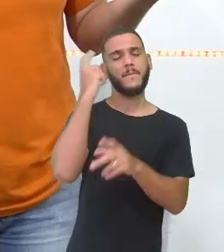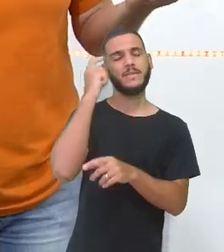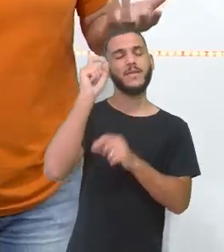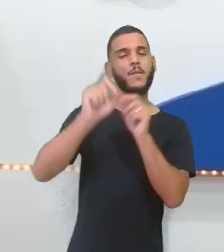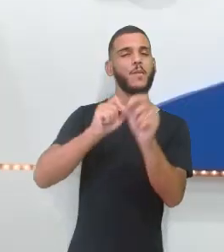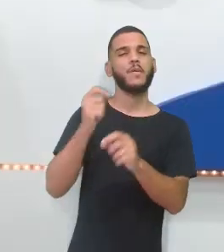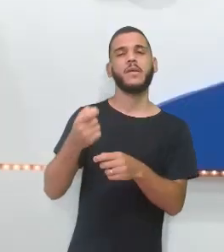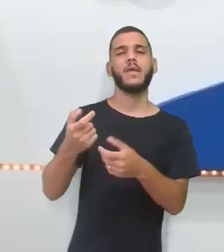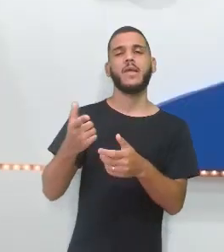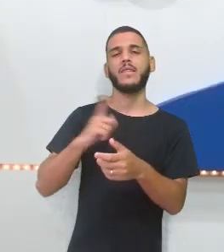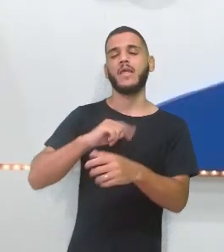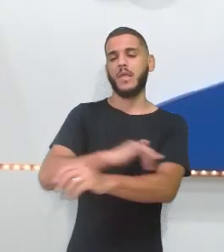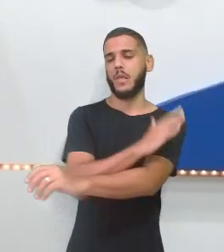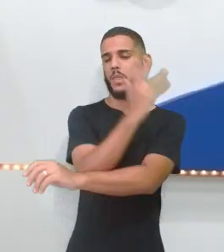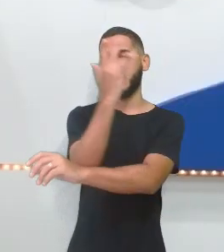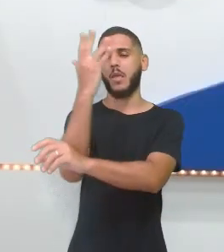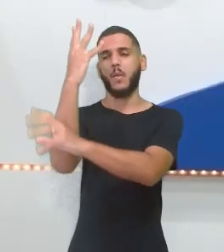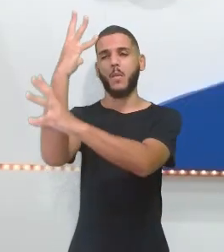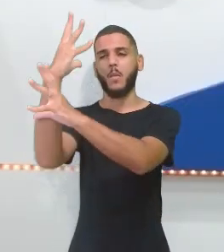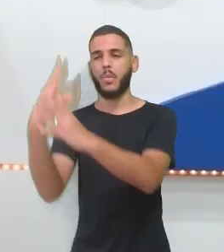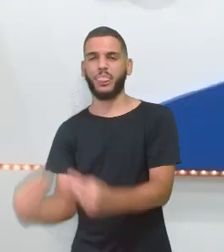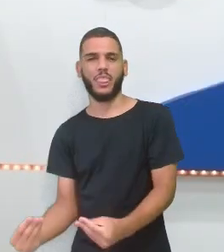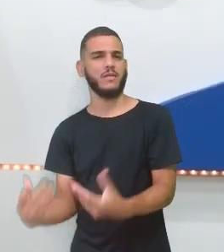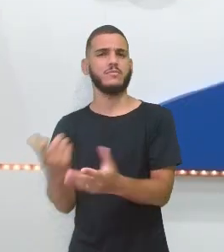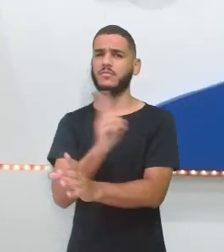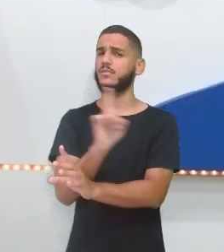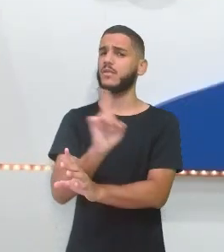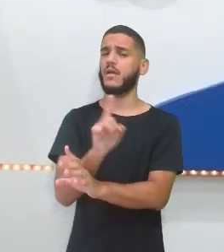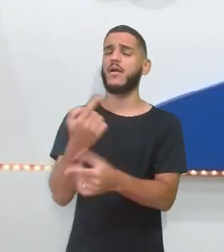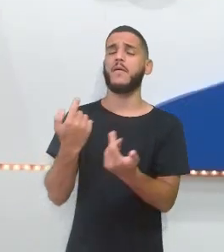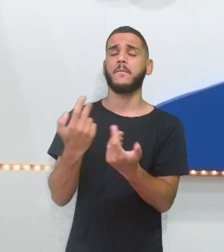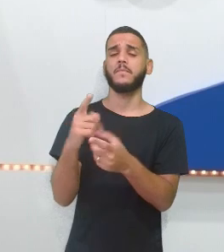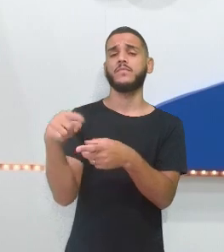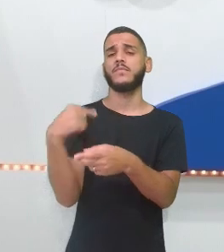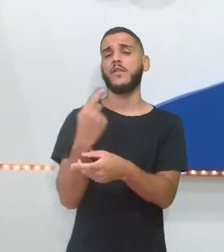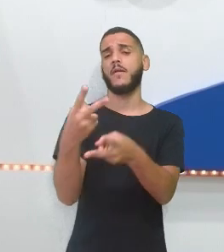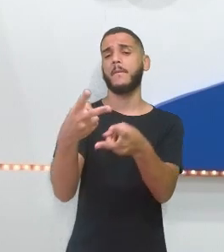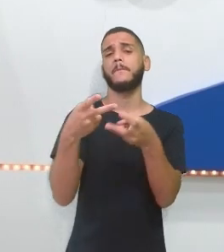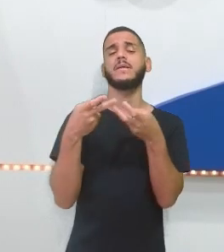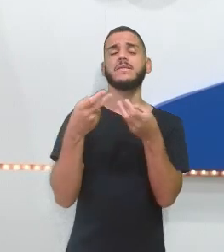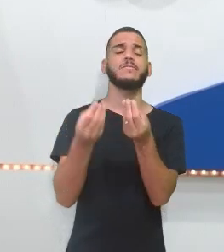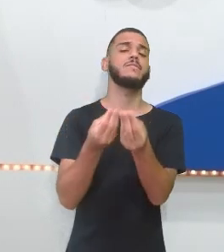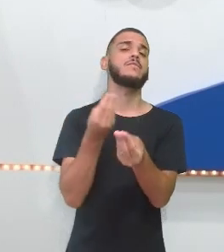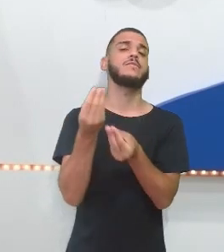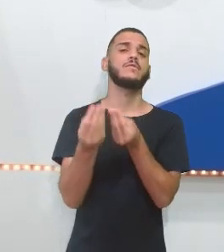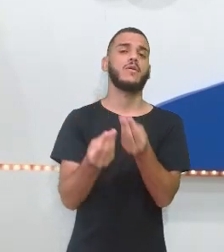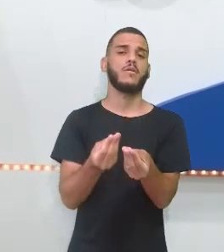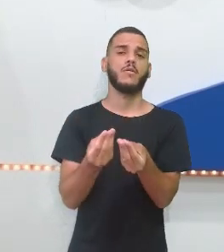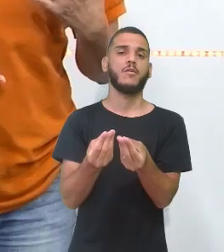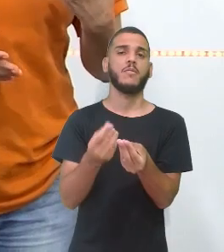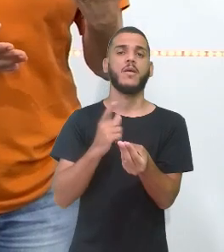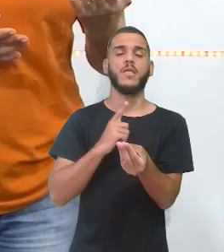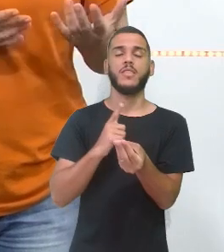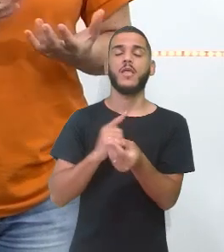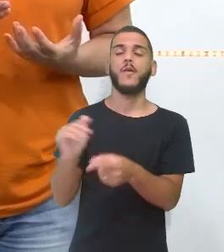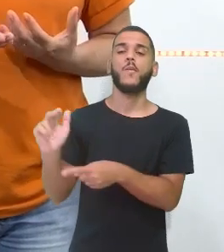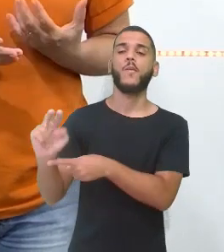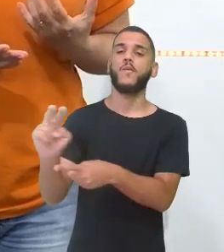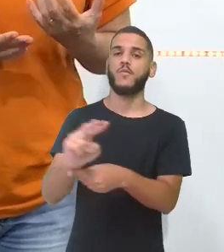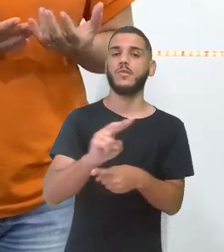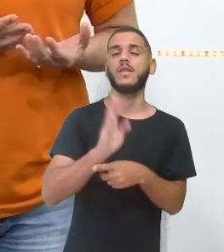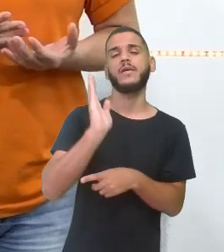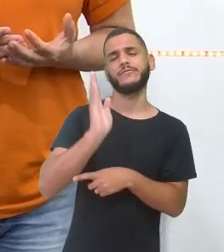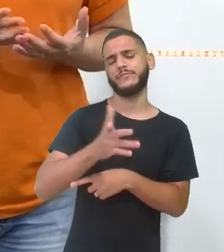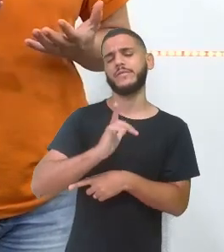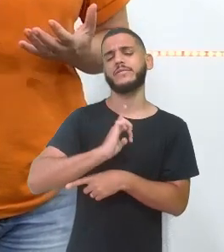Vai destruir a natureza para construir prédios. Não, mas não existe você isso. Percebe que... Deve existir esse cuidado,